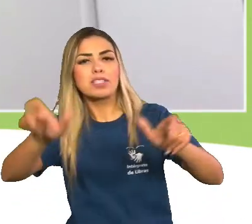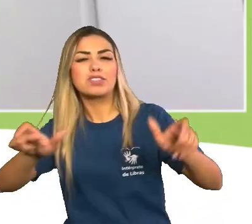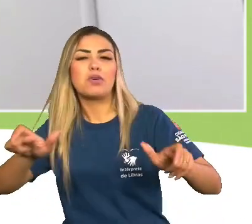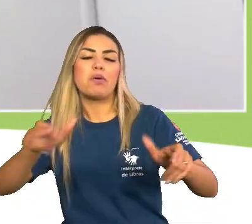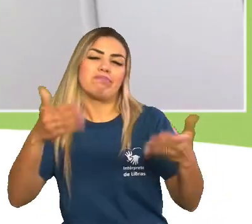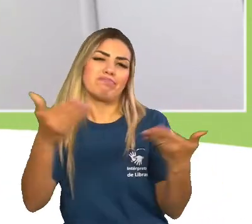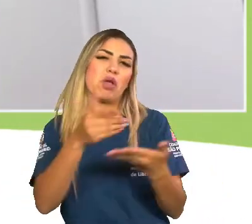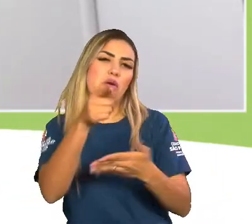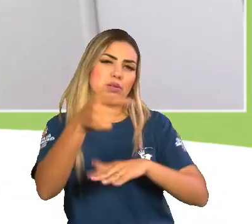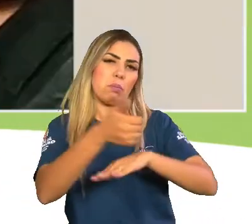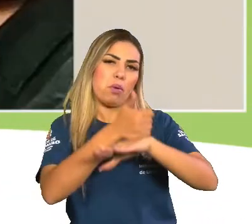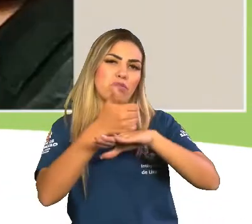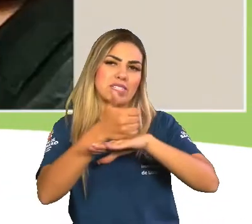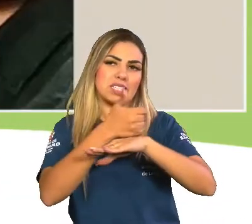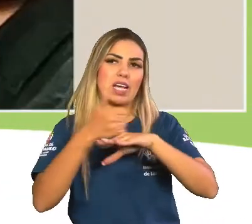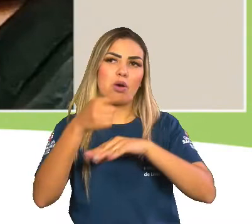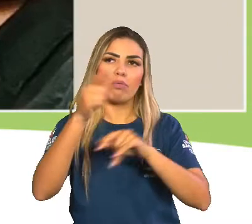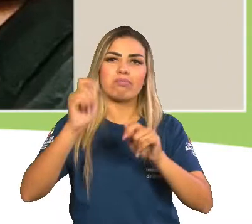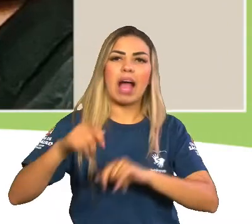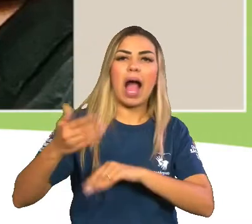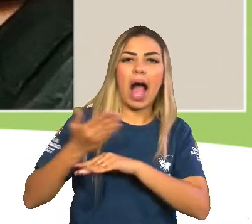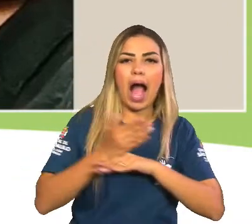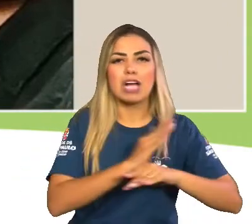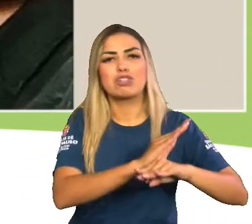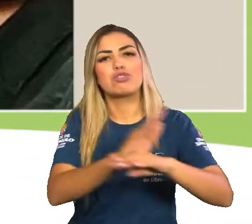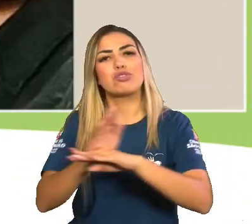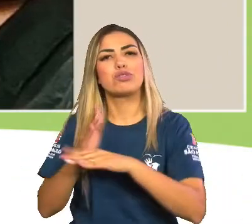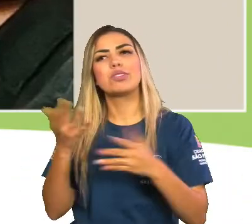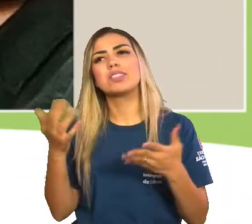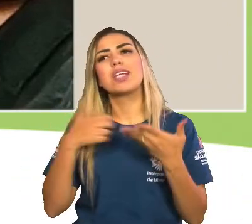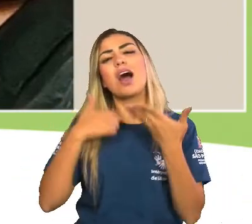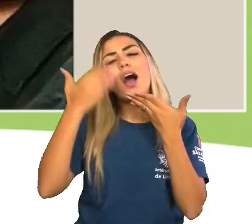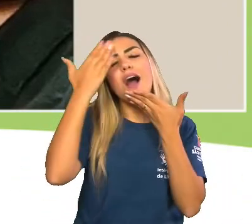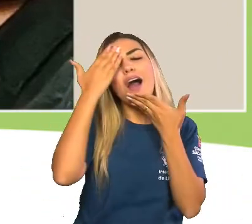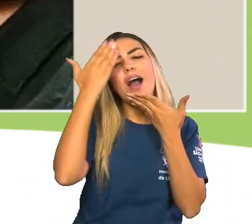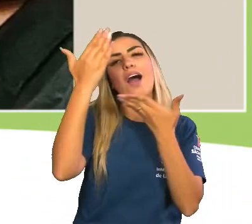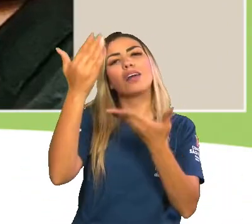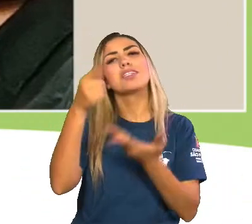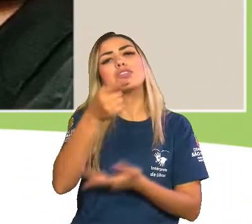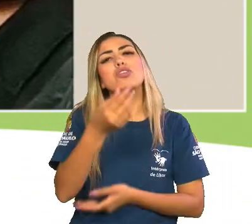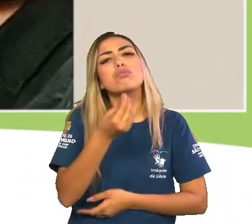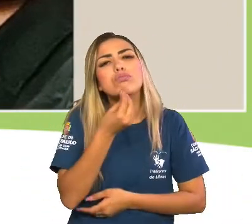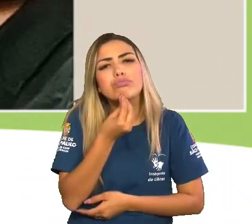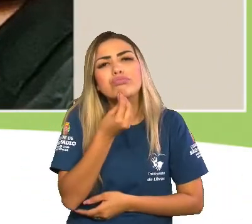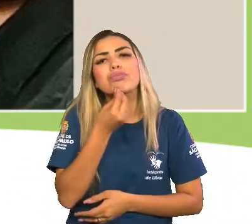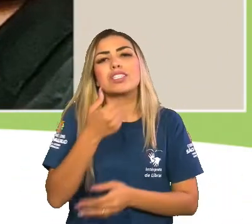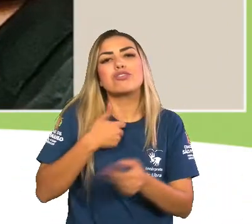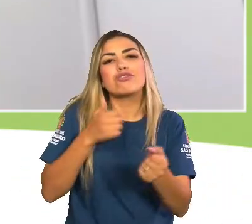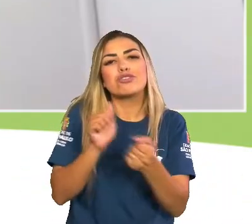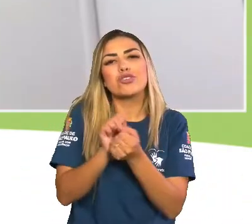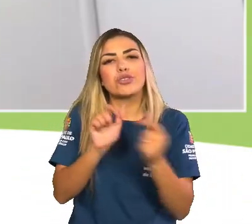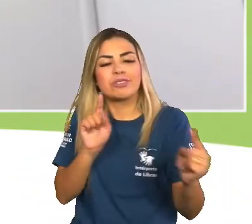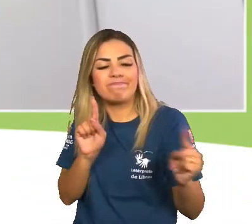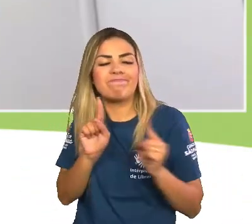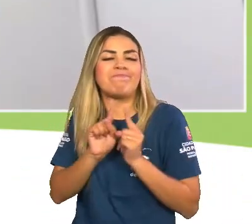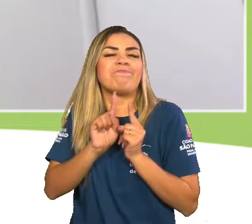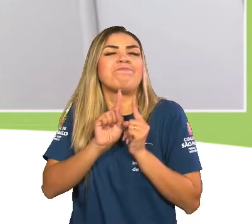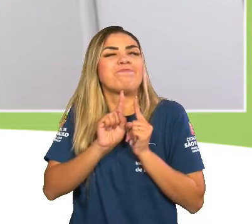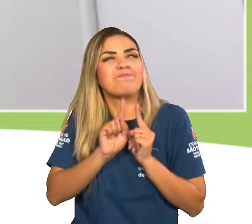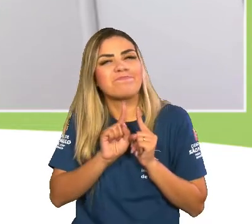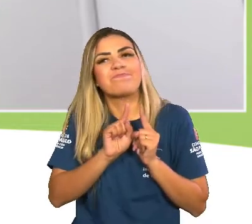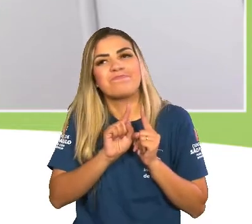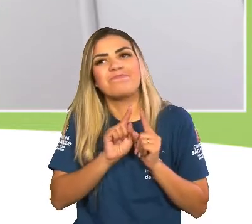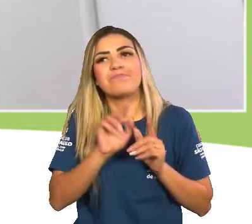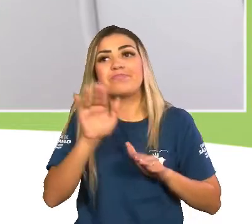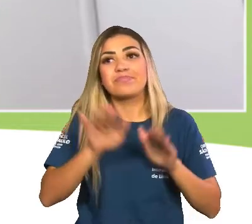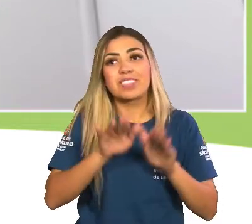ele escolheu seguir. E eu só quero agradecer pela oportunidade que eu tenho de conviver com meu irmão. Muitas